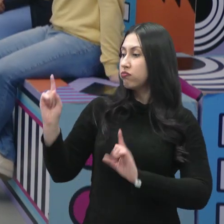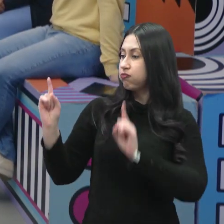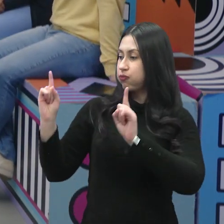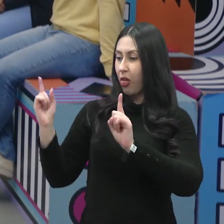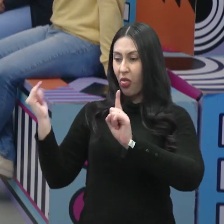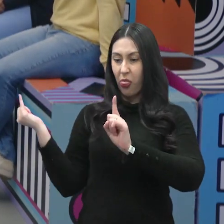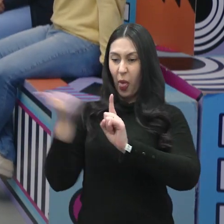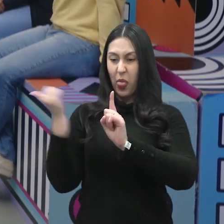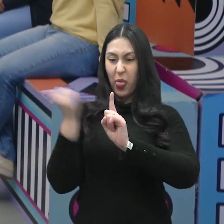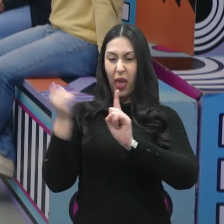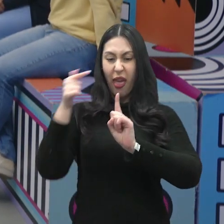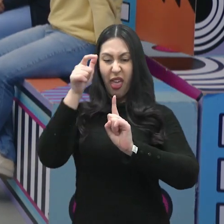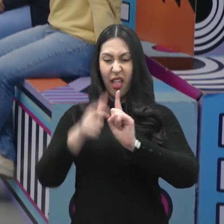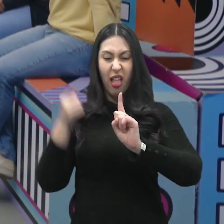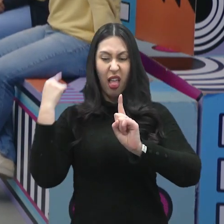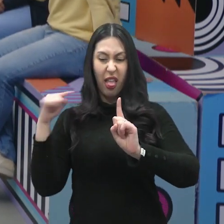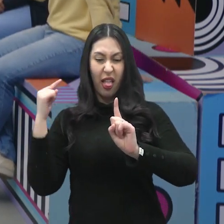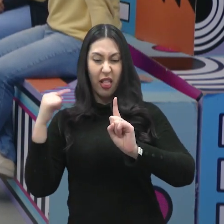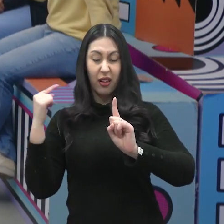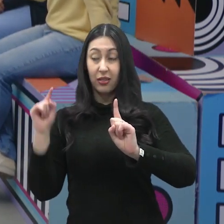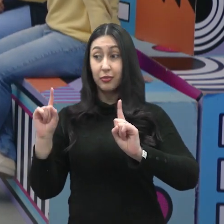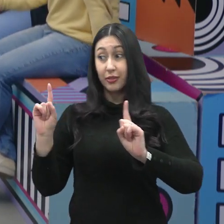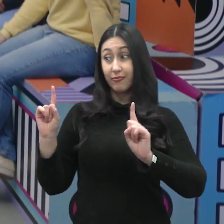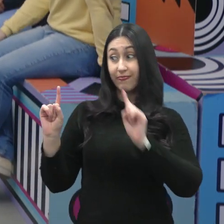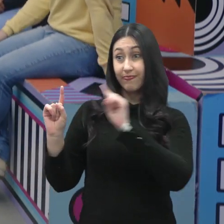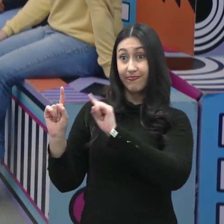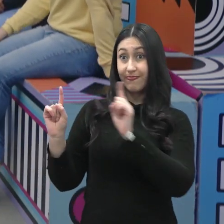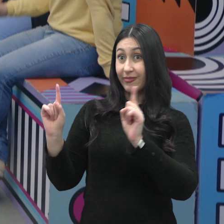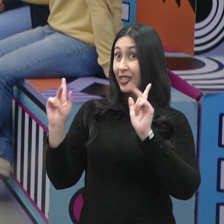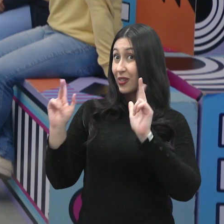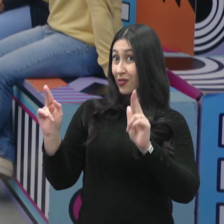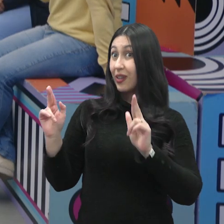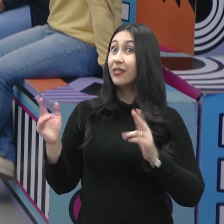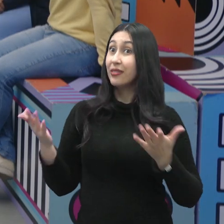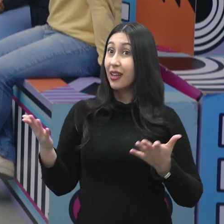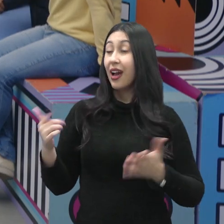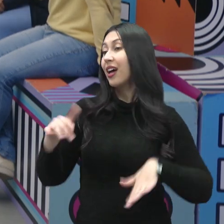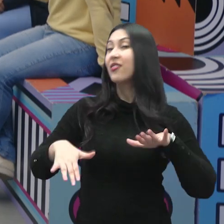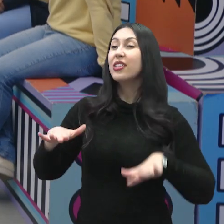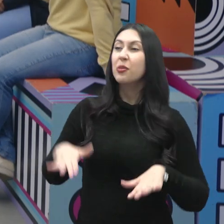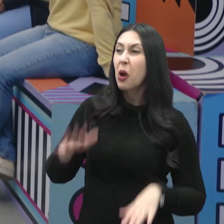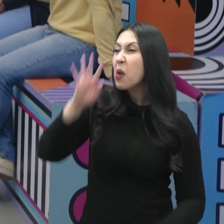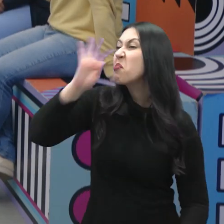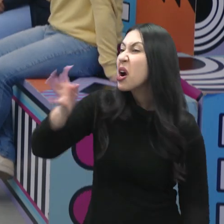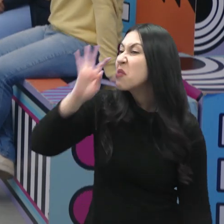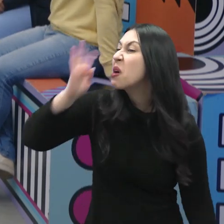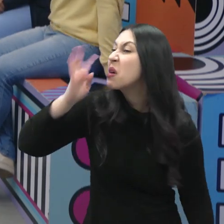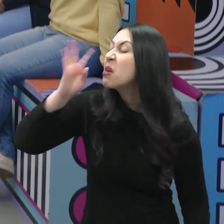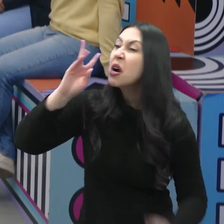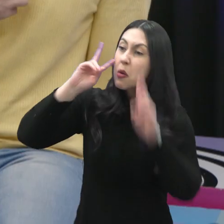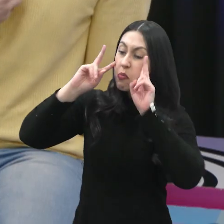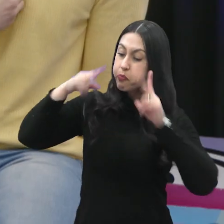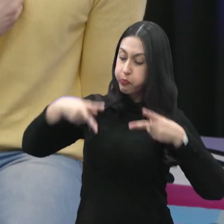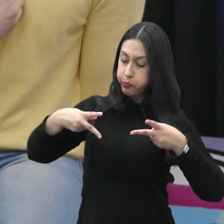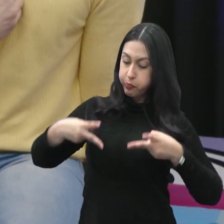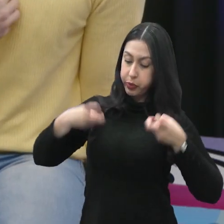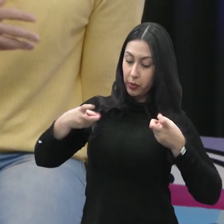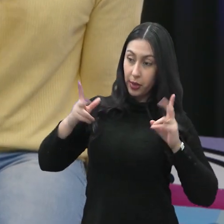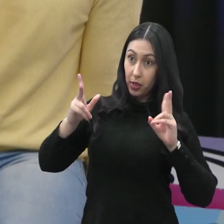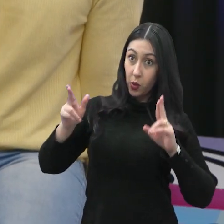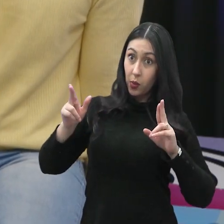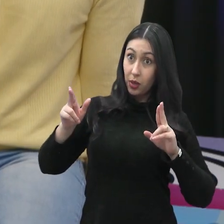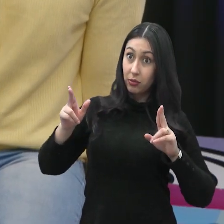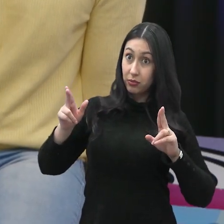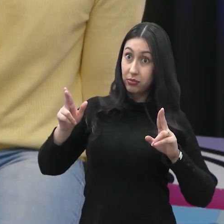de Paulo, tem mais de Pedro do que de Paulo. Não é isso? Isso, você falando sobre o outro, você está trazendo à tona mais conteúdo sobre si mesmo